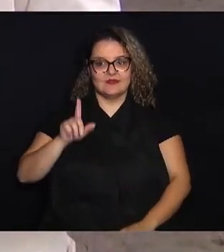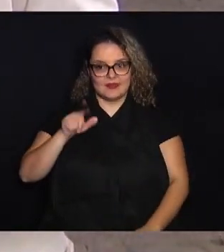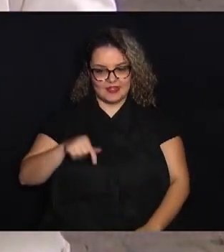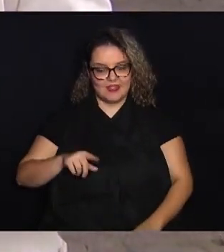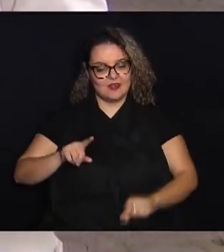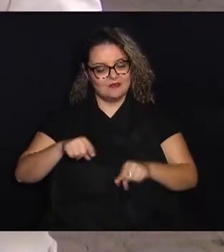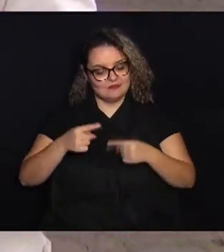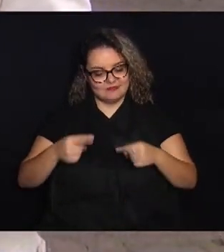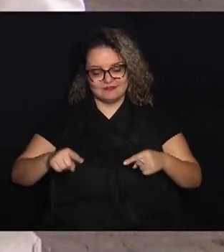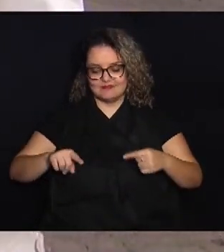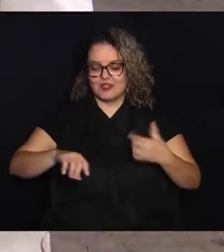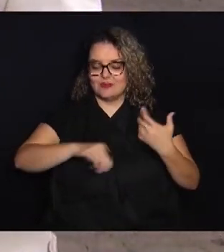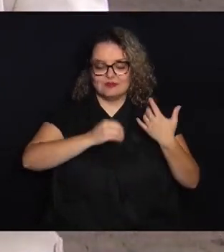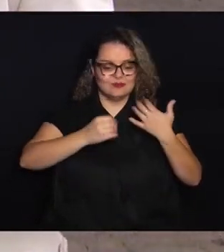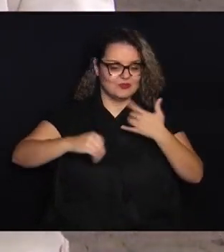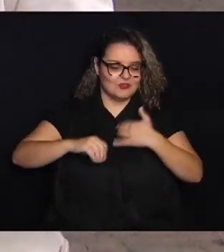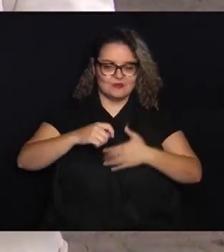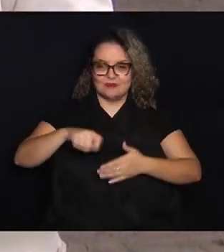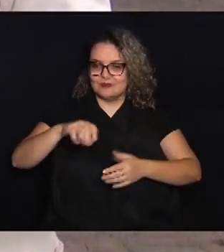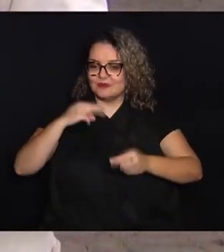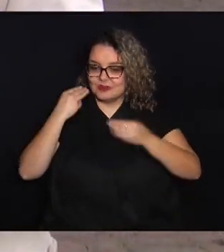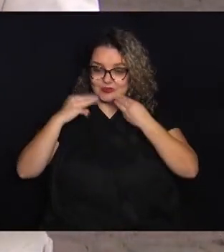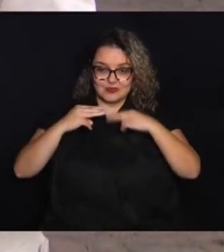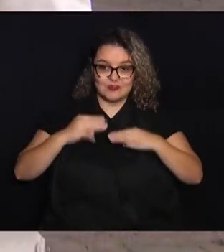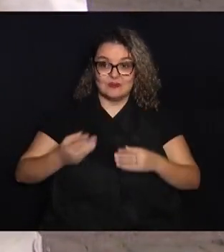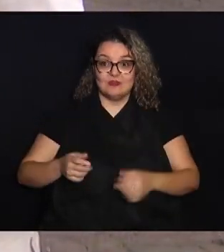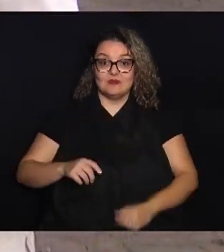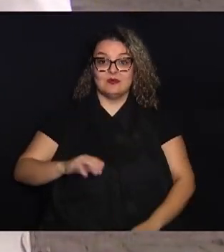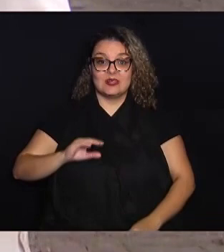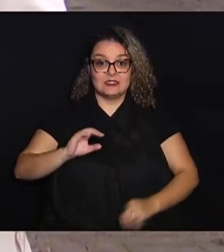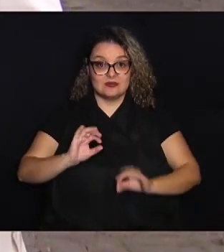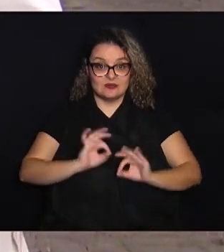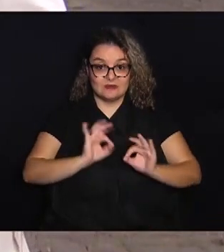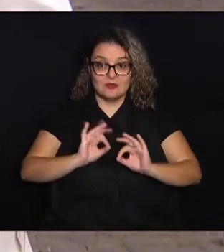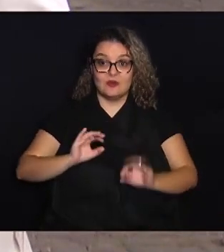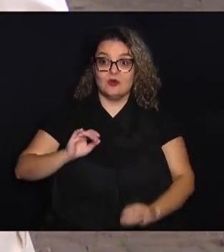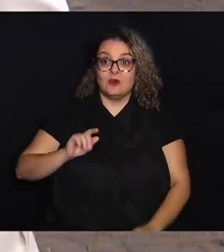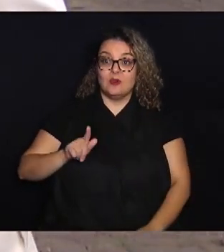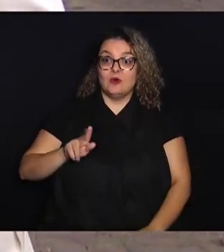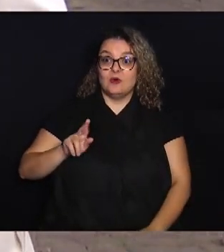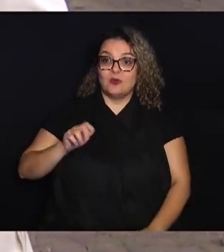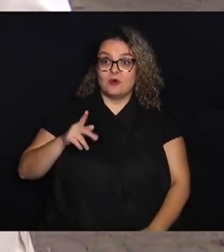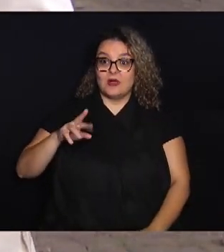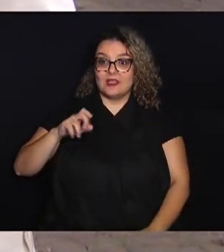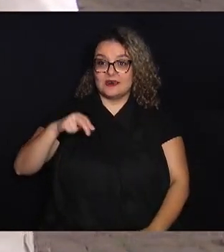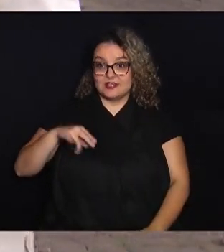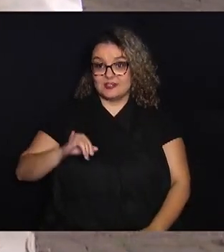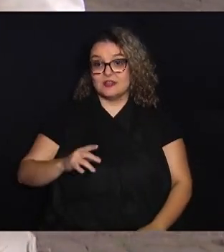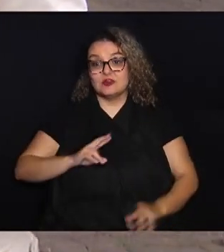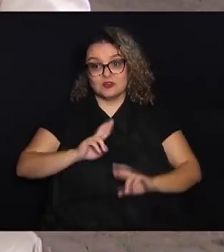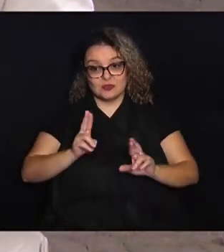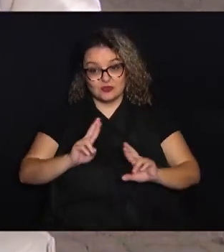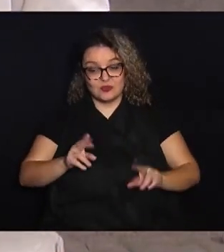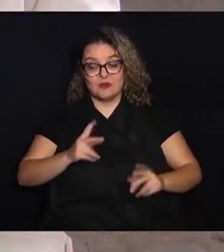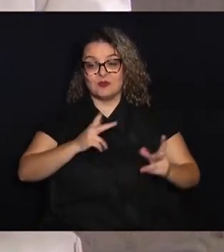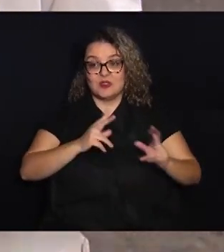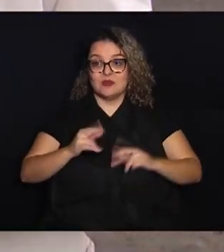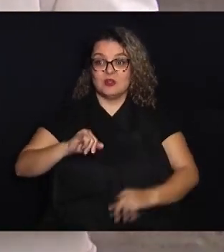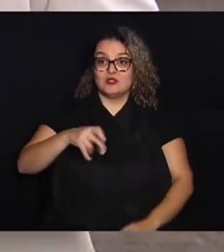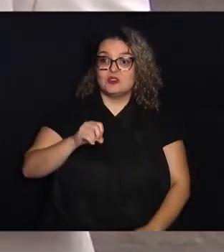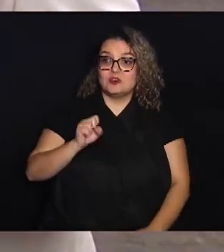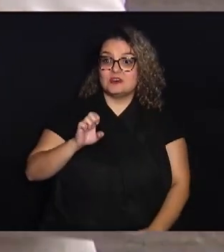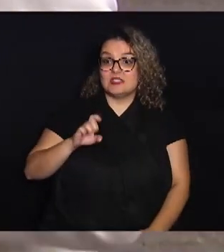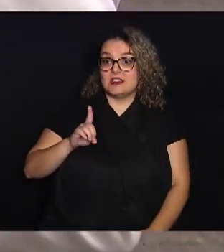músico imortalizado, né? Fez a obra do Guarani em homenagem ao livro de mesmo nome, né? Do José de